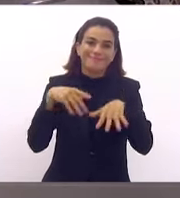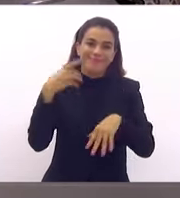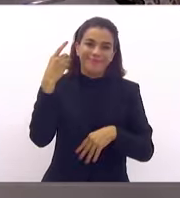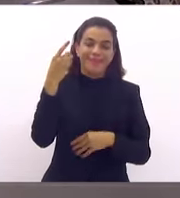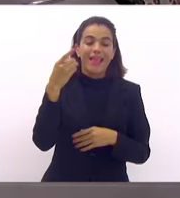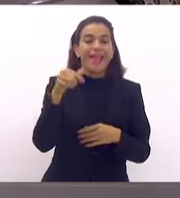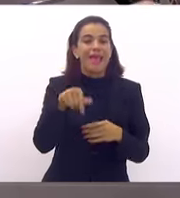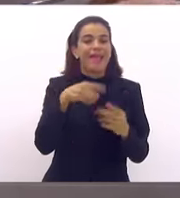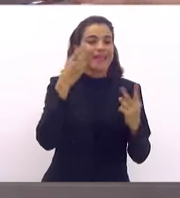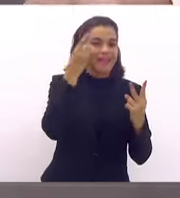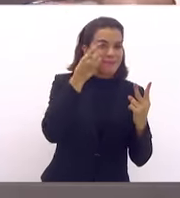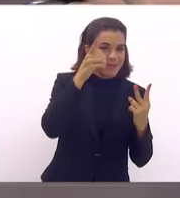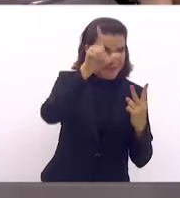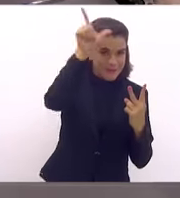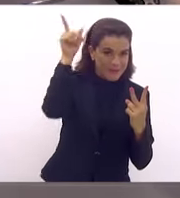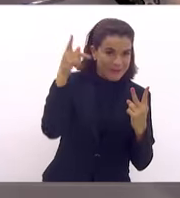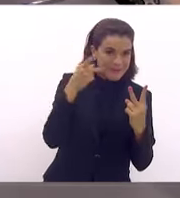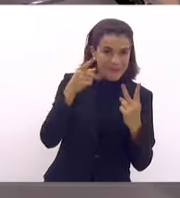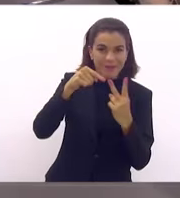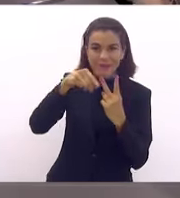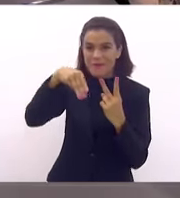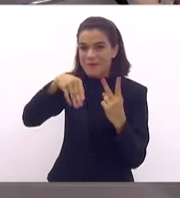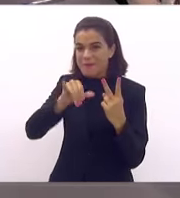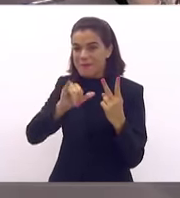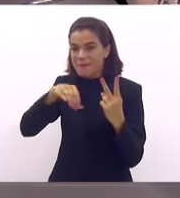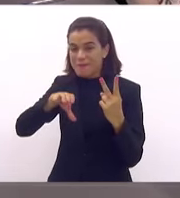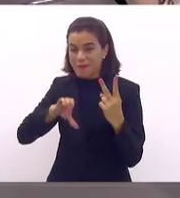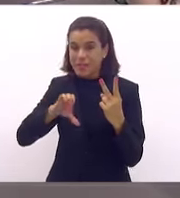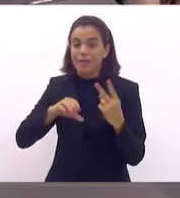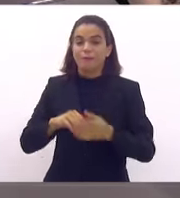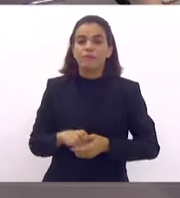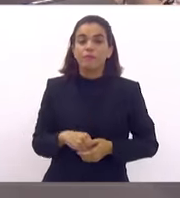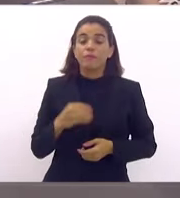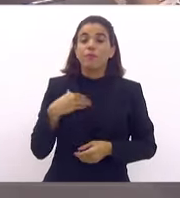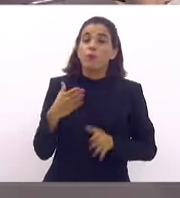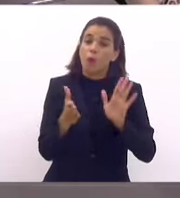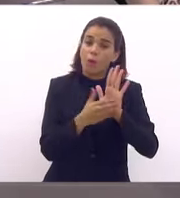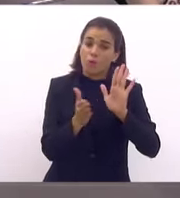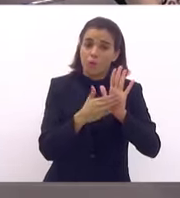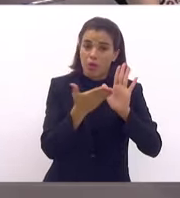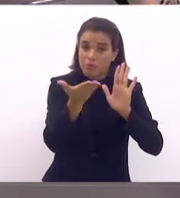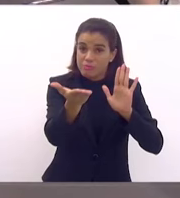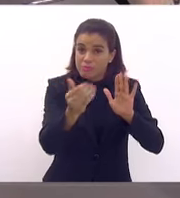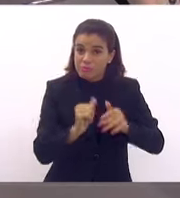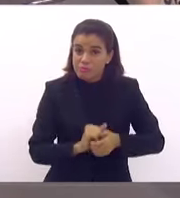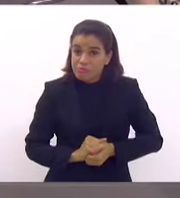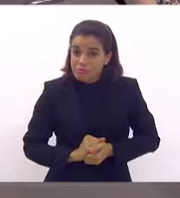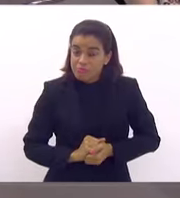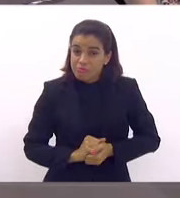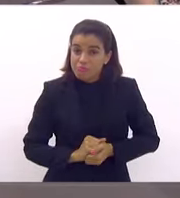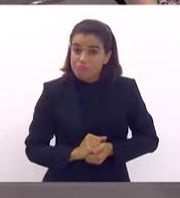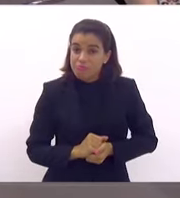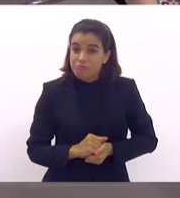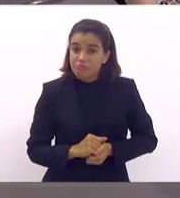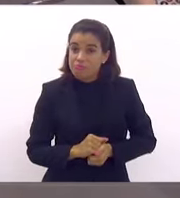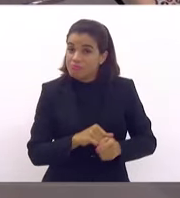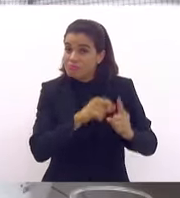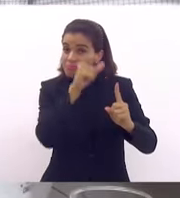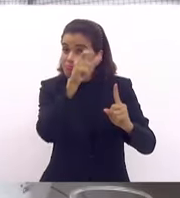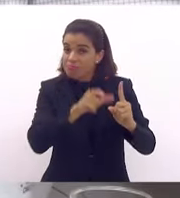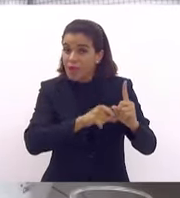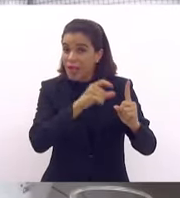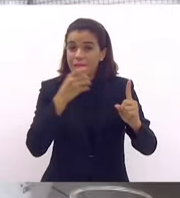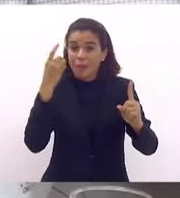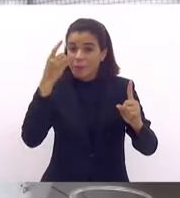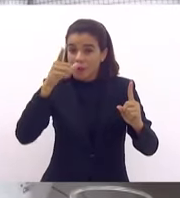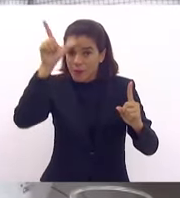Luiz Paulo, muito nos honra, de fato. Eu tenho uma proposta, Vossa Excelência. De fato. Que, para o deputado Luiz Paulo, nesse mês